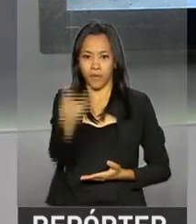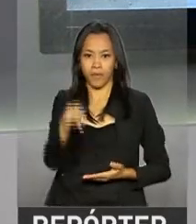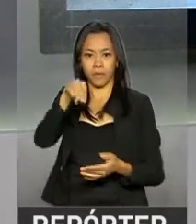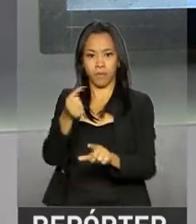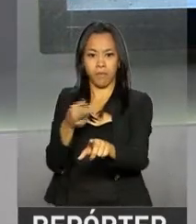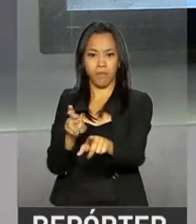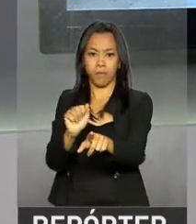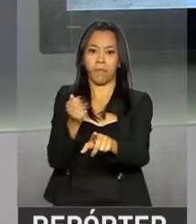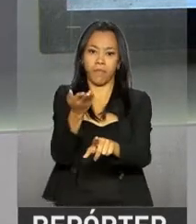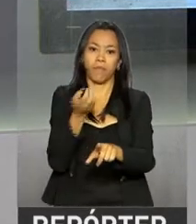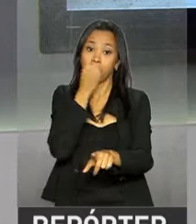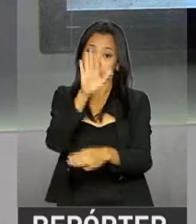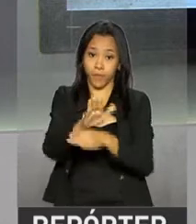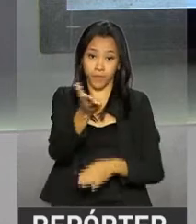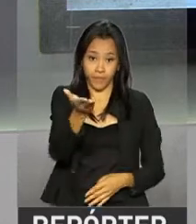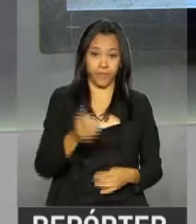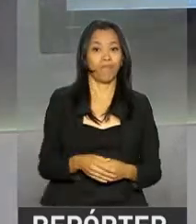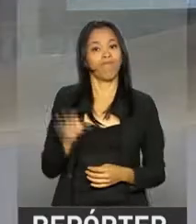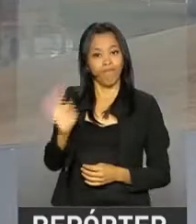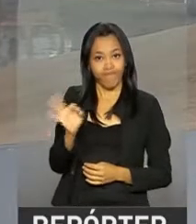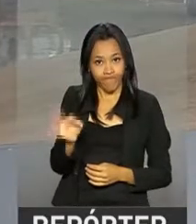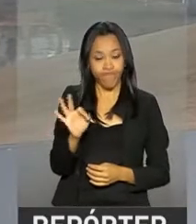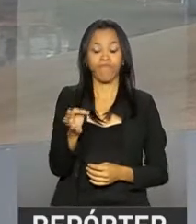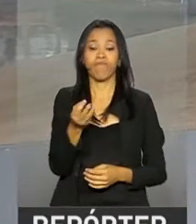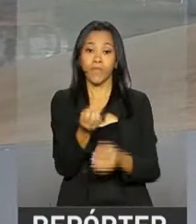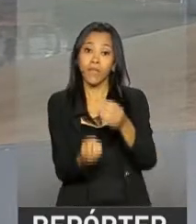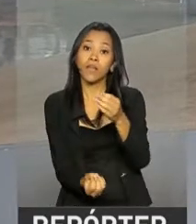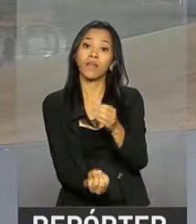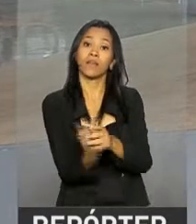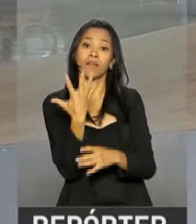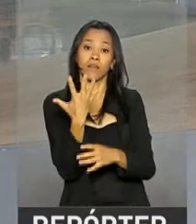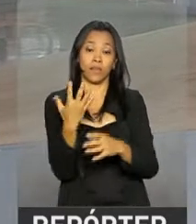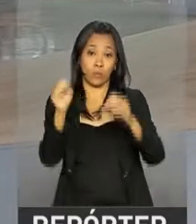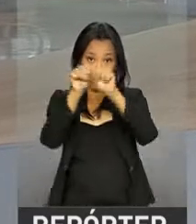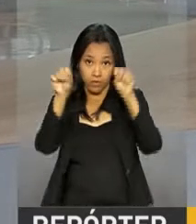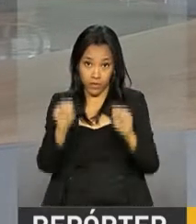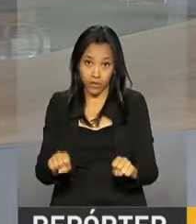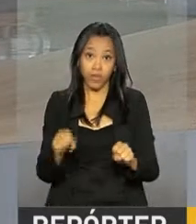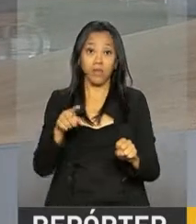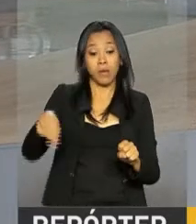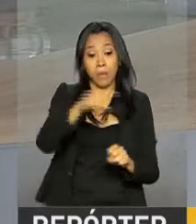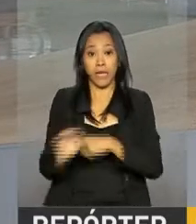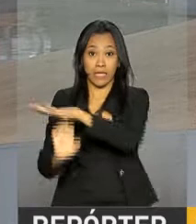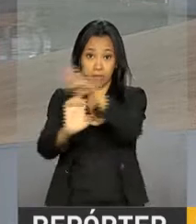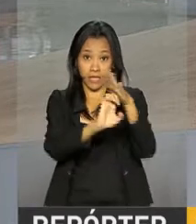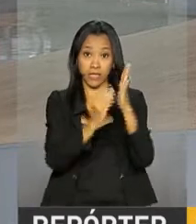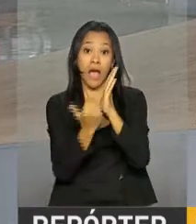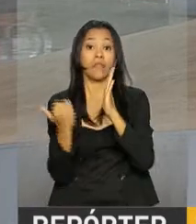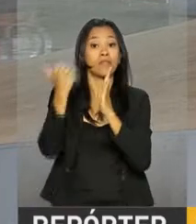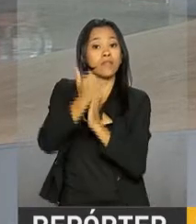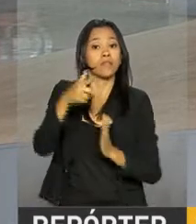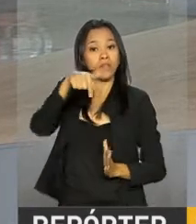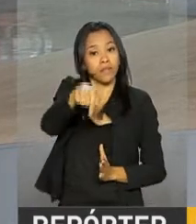tarde o lata a isso é isso mesmo a implantação do e social para empresas que faturam acima de